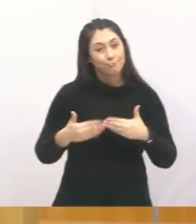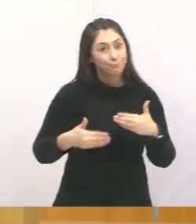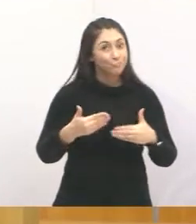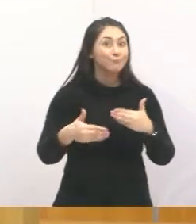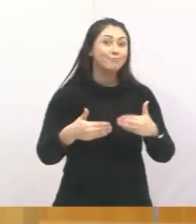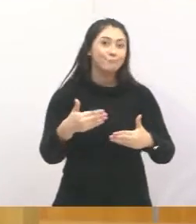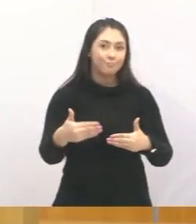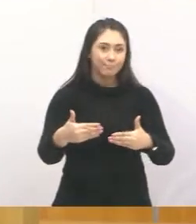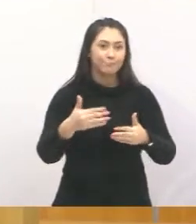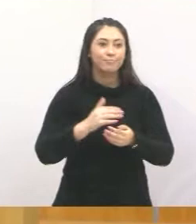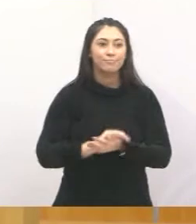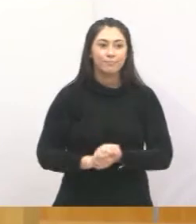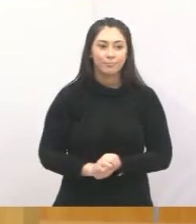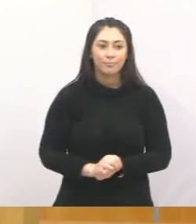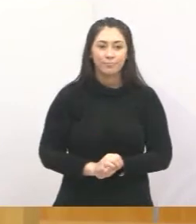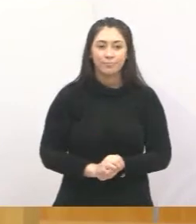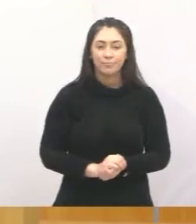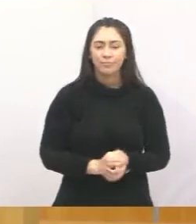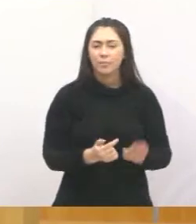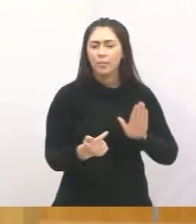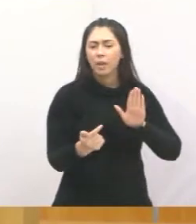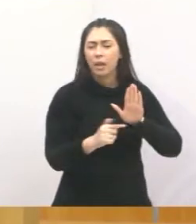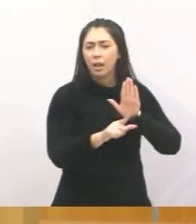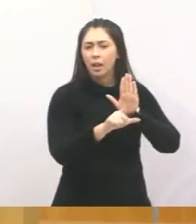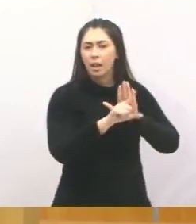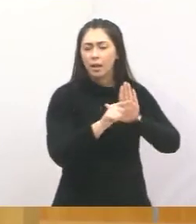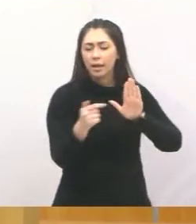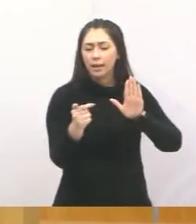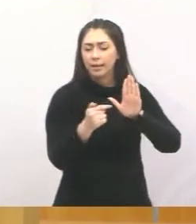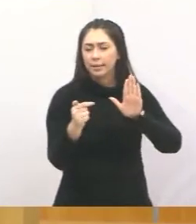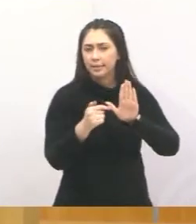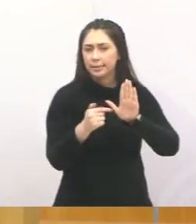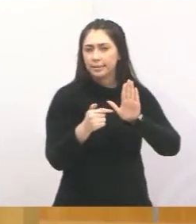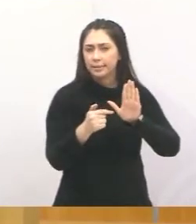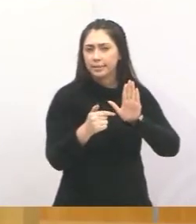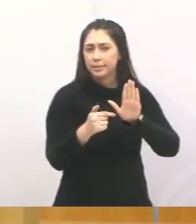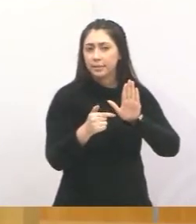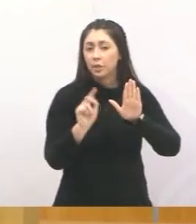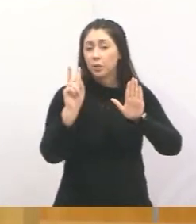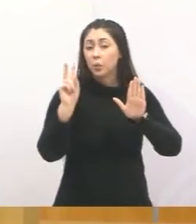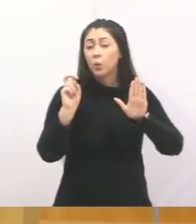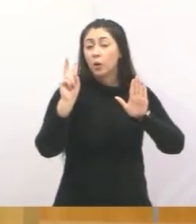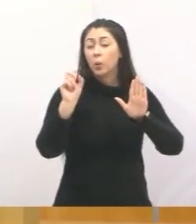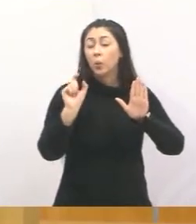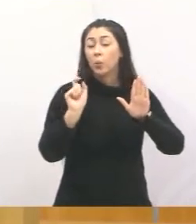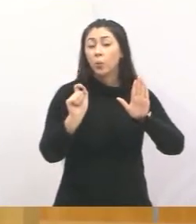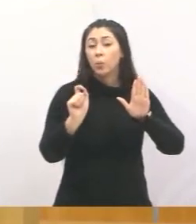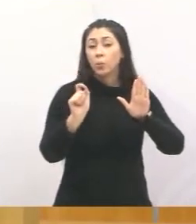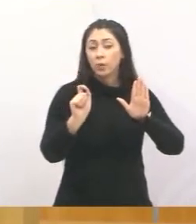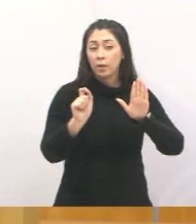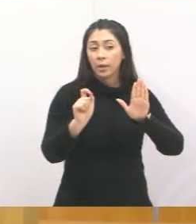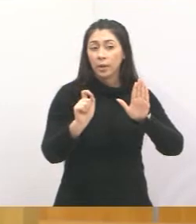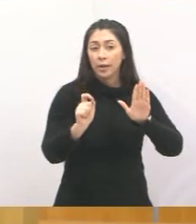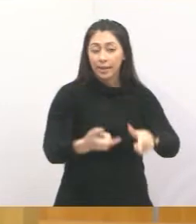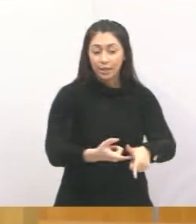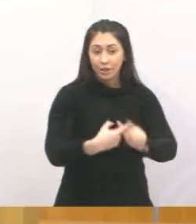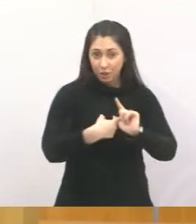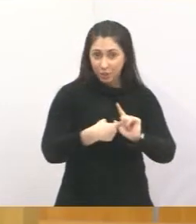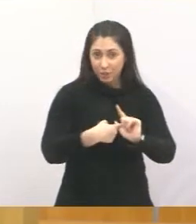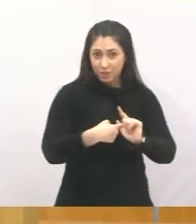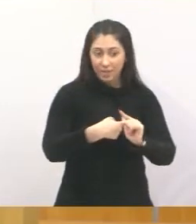semanas. Essa lei, especificamente, ela se refere ao